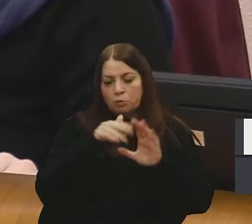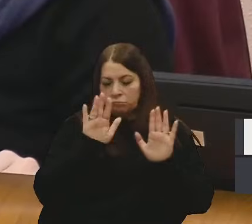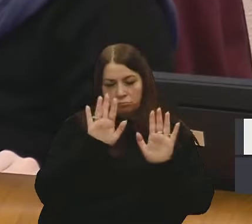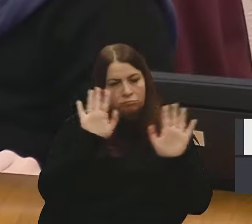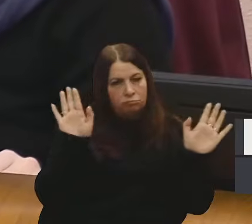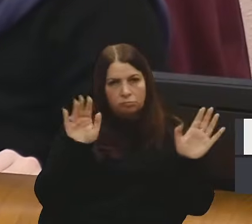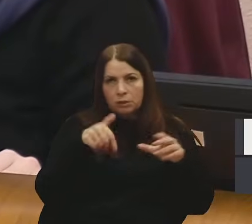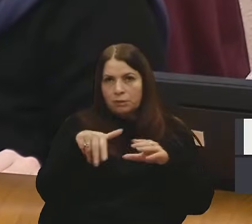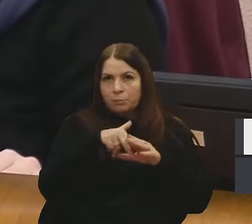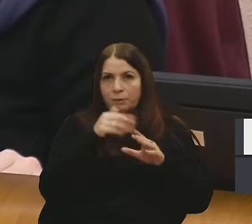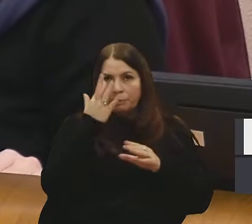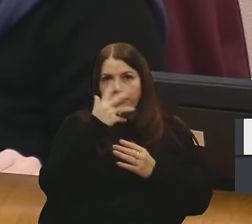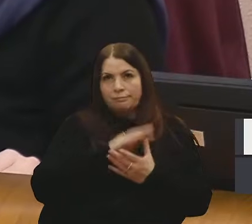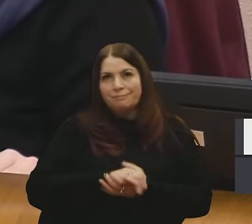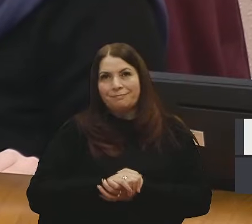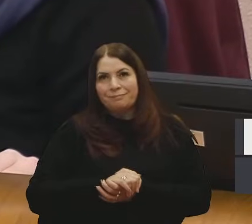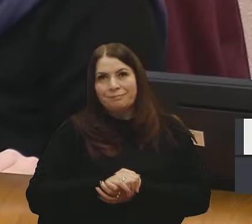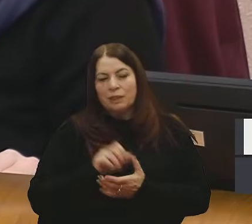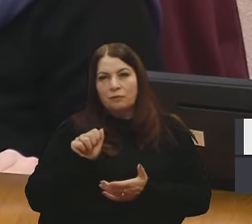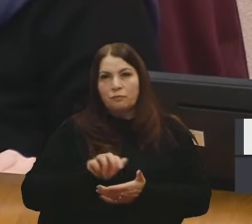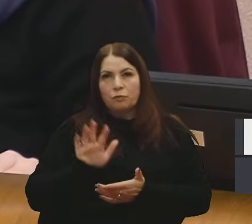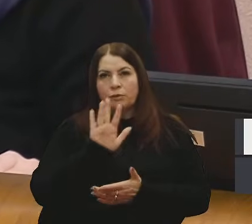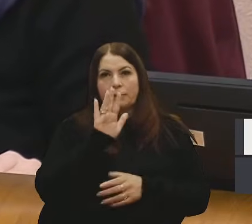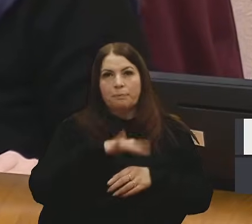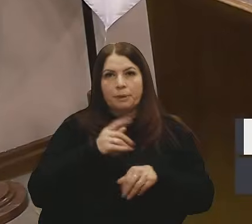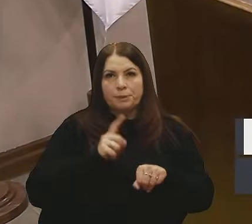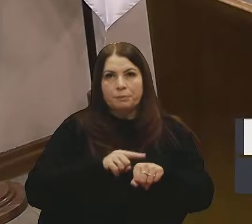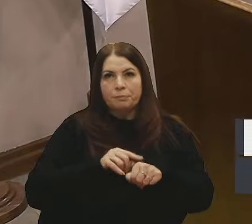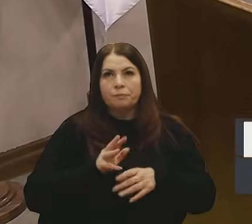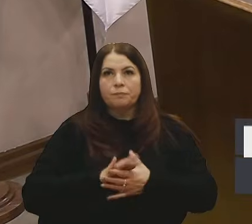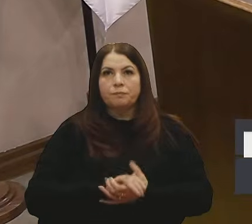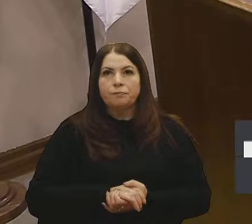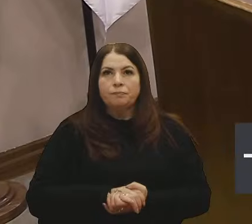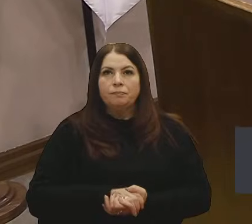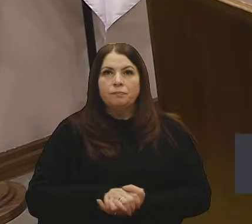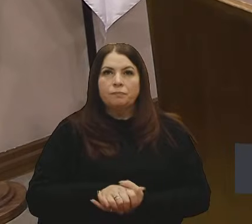tribuna fica mais bonito, né? Valoriza mais esse momento.